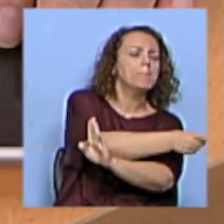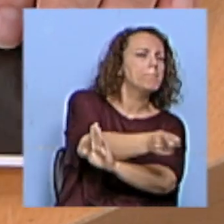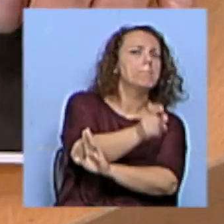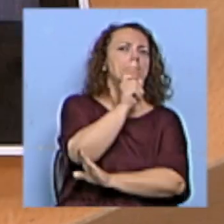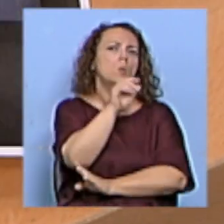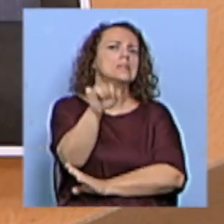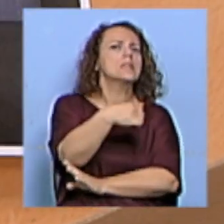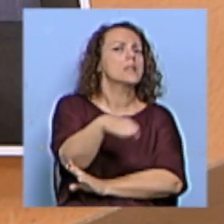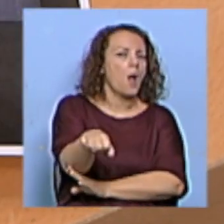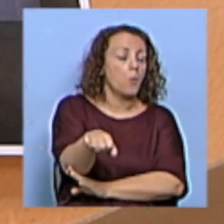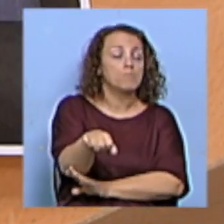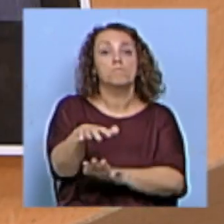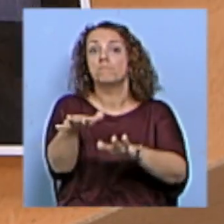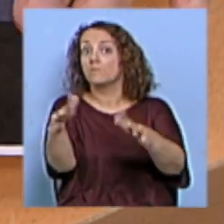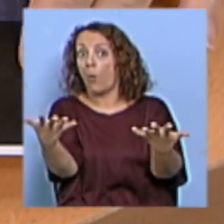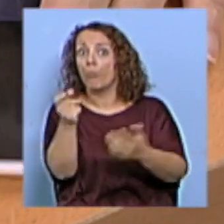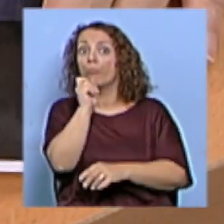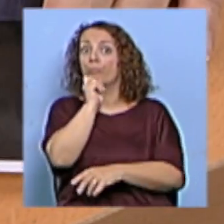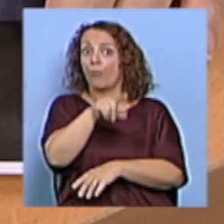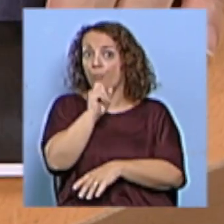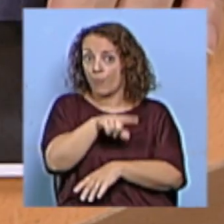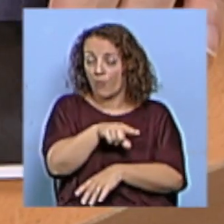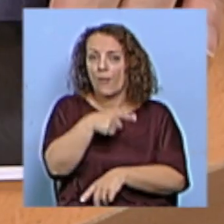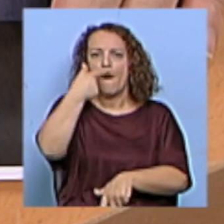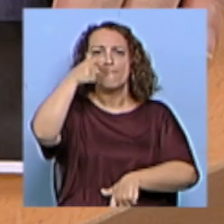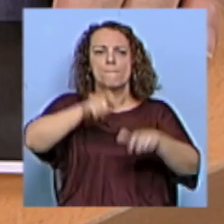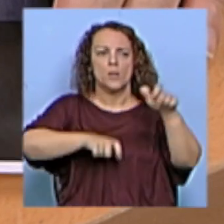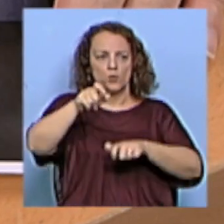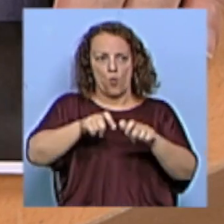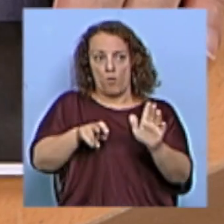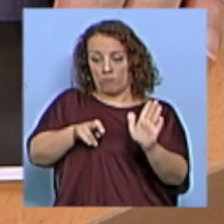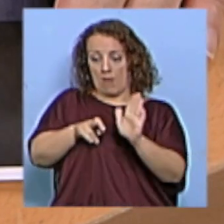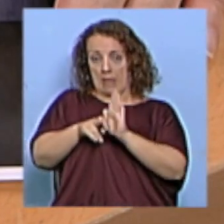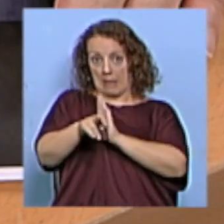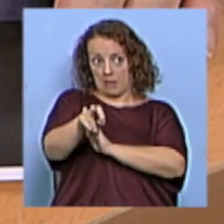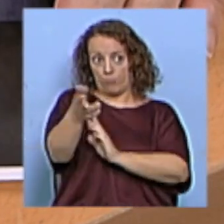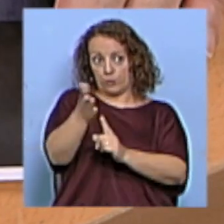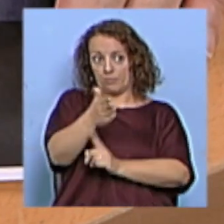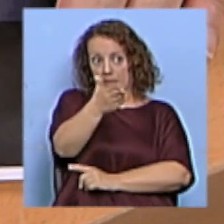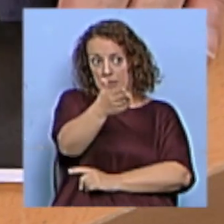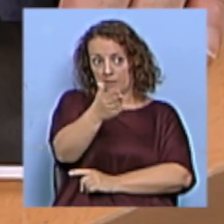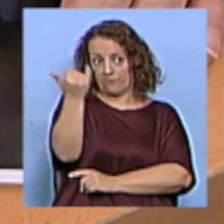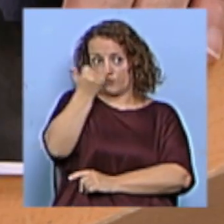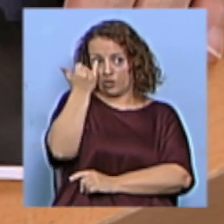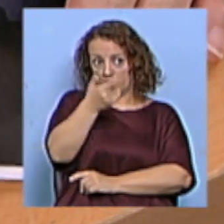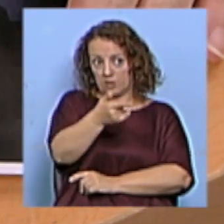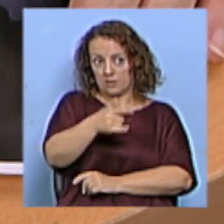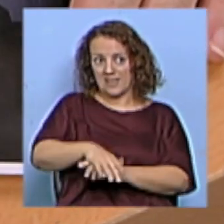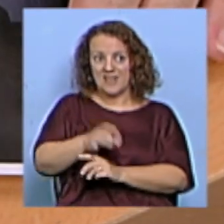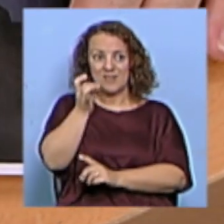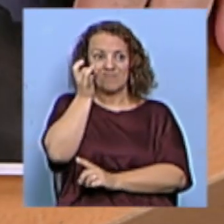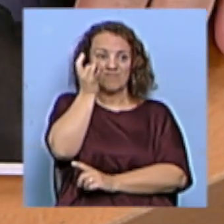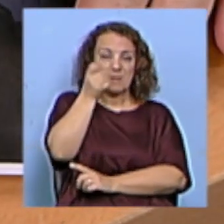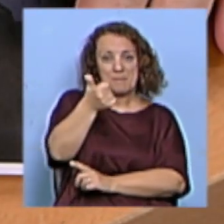Uma hipótese é que a circulação, as pessoas entram por aqui, vamos supor, isto não se vê